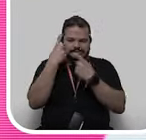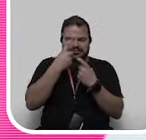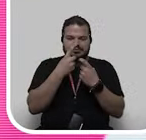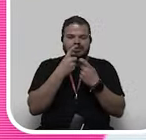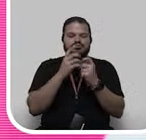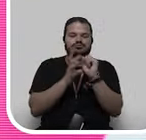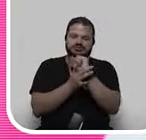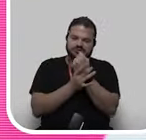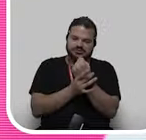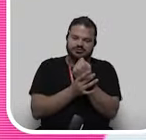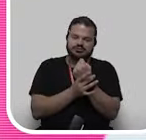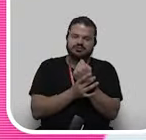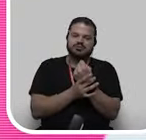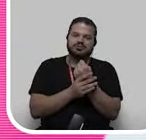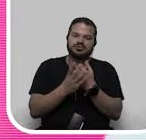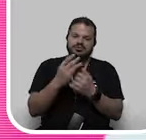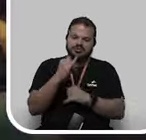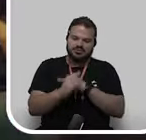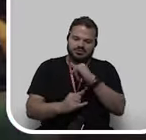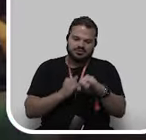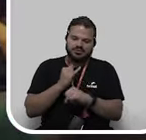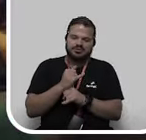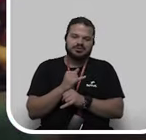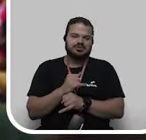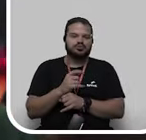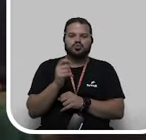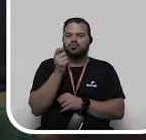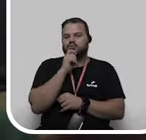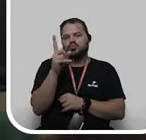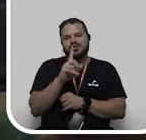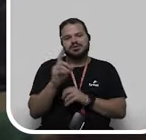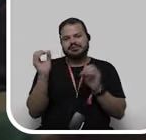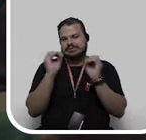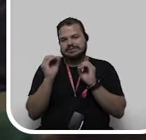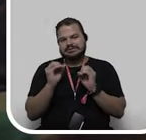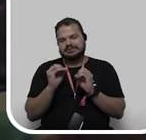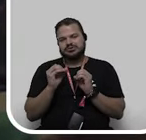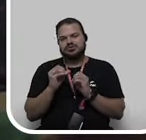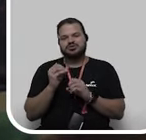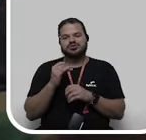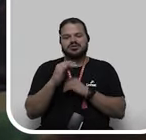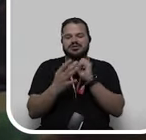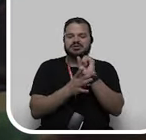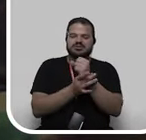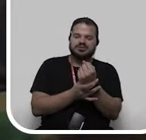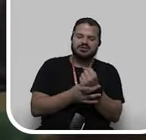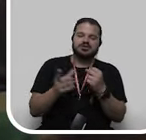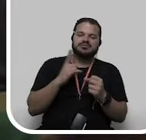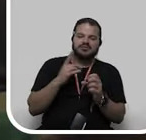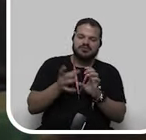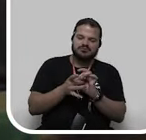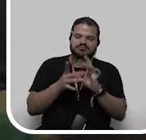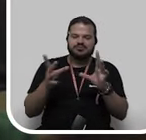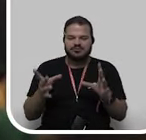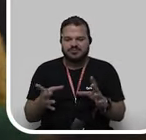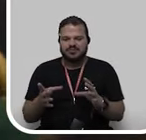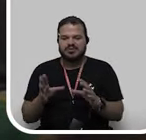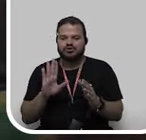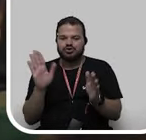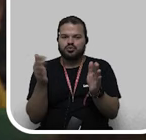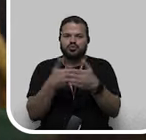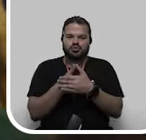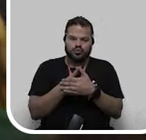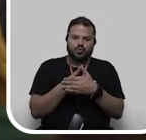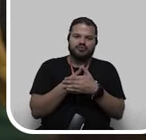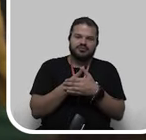Não existe tecnologia sem segurança. Não existe tecnologia sem disponibilidade. Não existe tecnologia sem